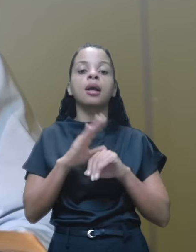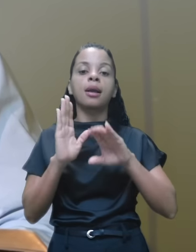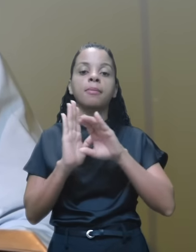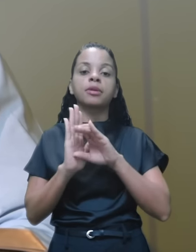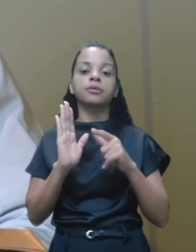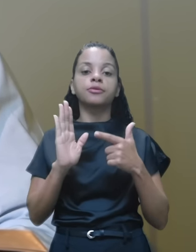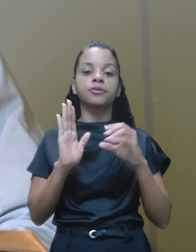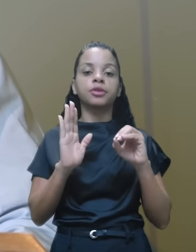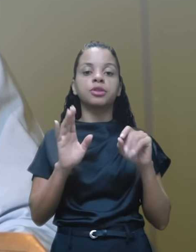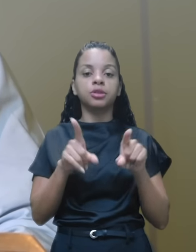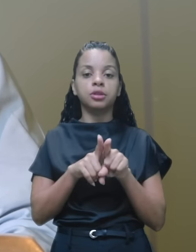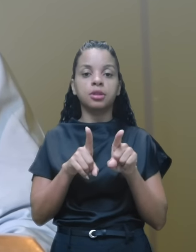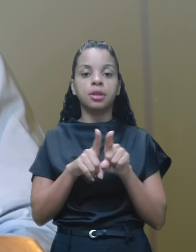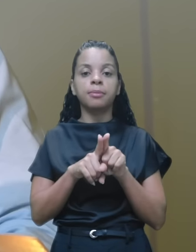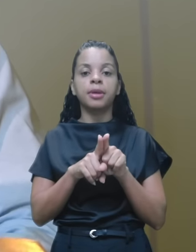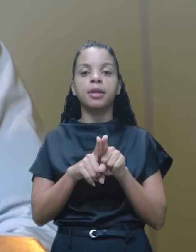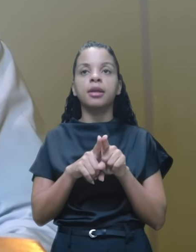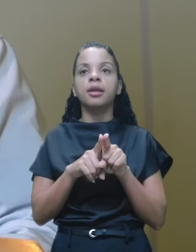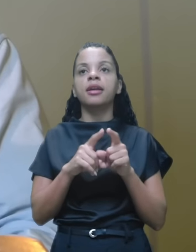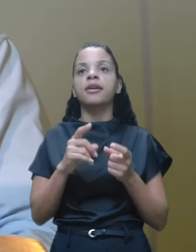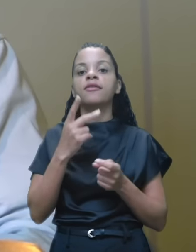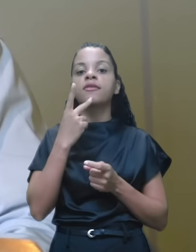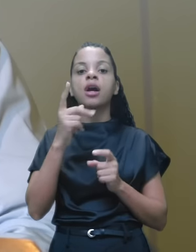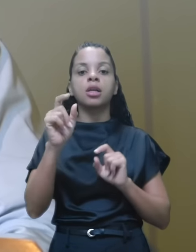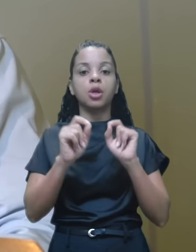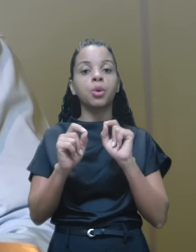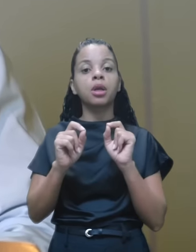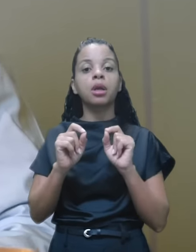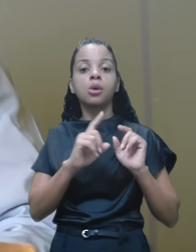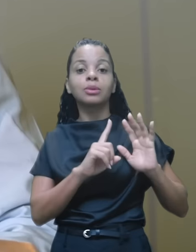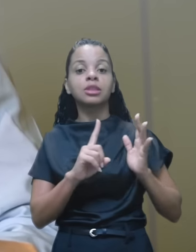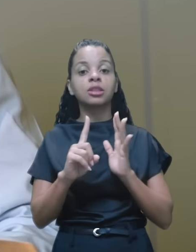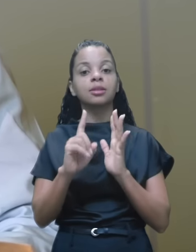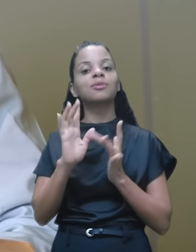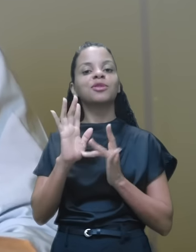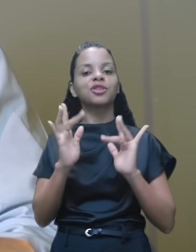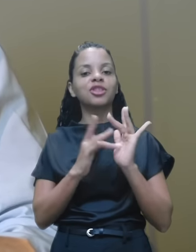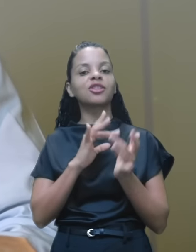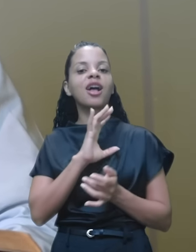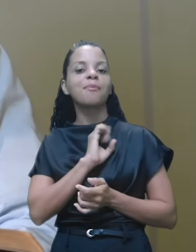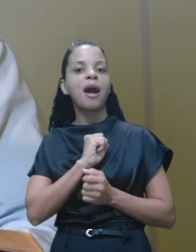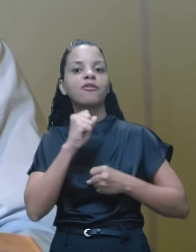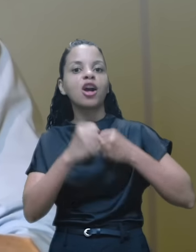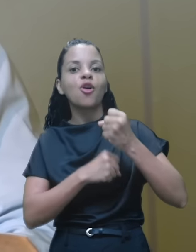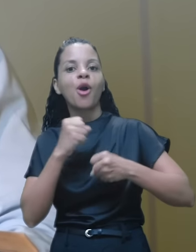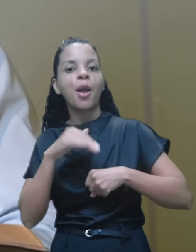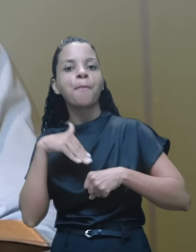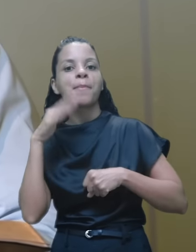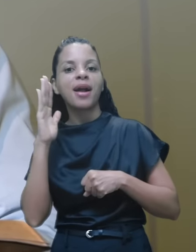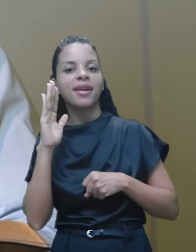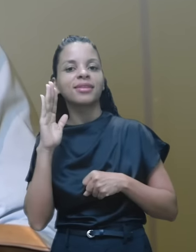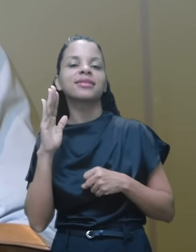capítulo 20 também, ele não fala assim, João fez isso, fala assim, aquele discípulo a quem Jesus amava, correu mais do